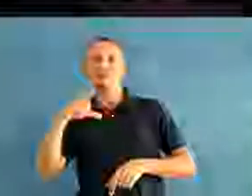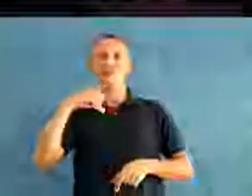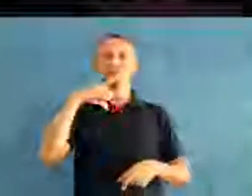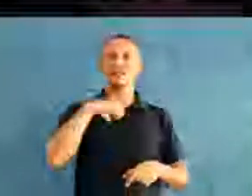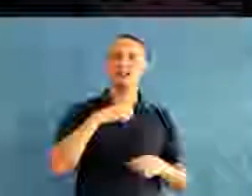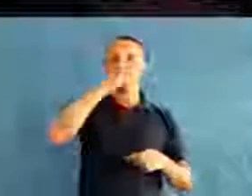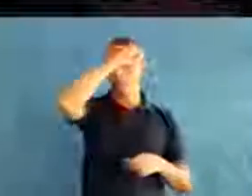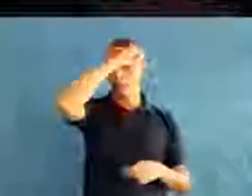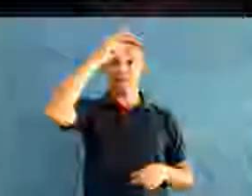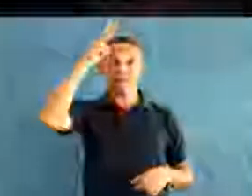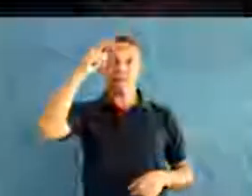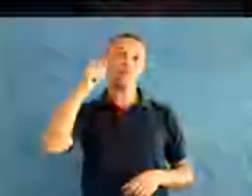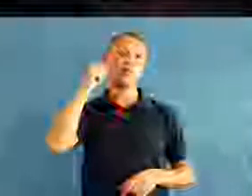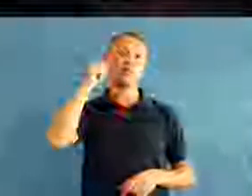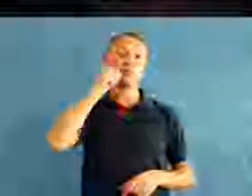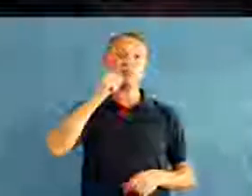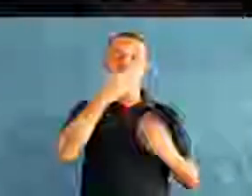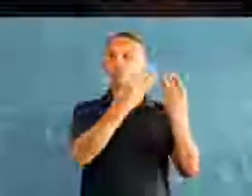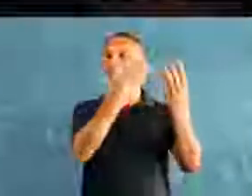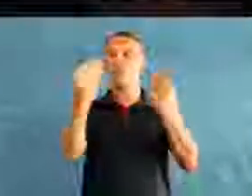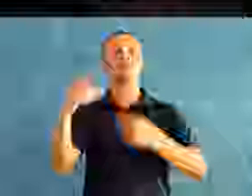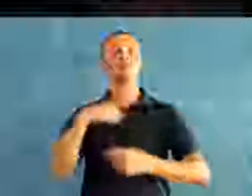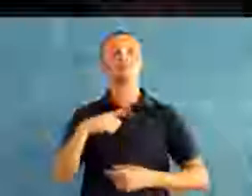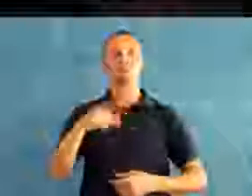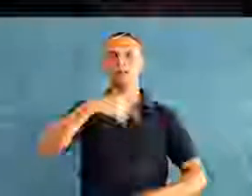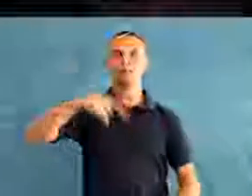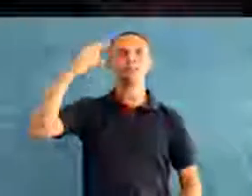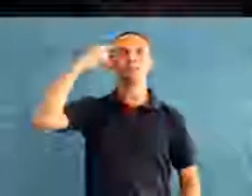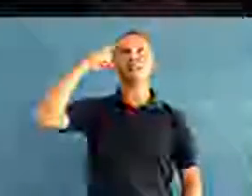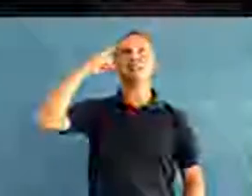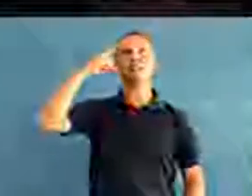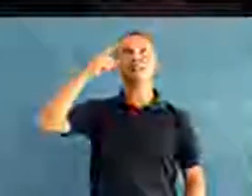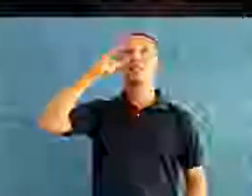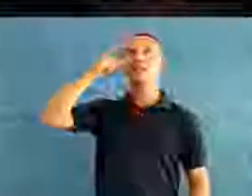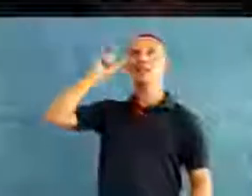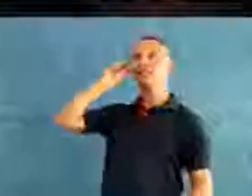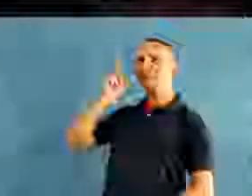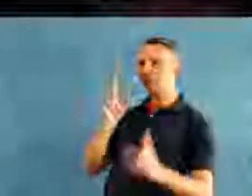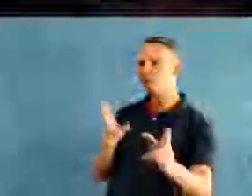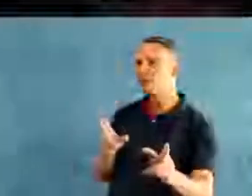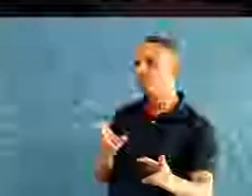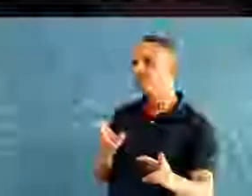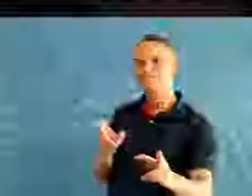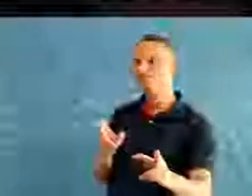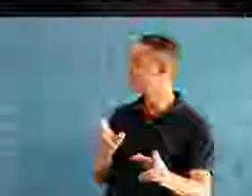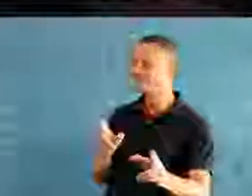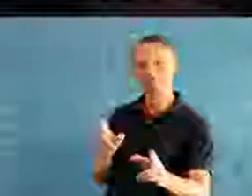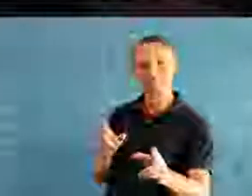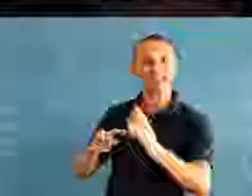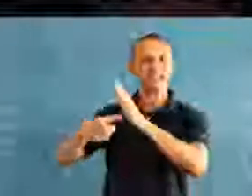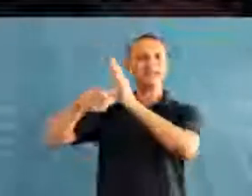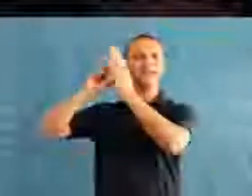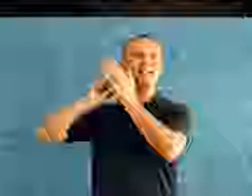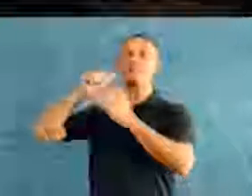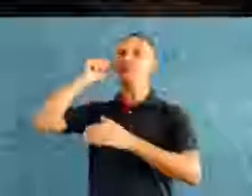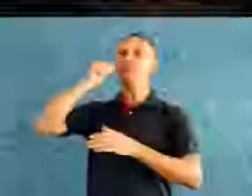prefeitas. Mas só que a gente tem que pensar que nem sempre foi assim, né? Nem sempre foi assim. As mulheres, até outro